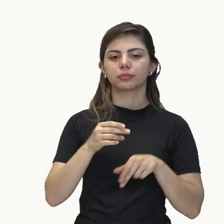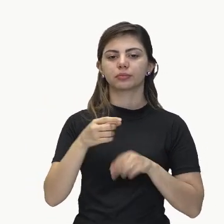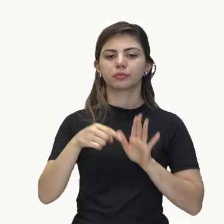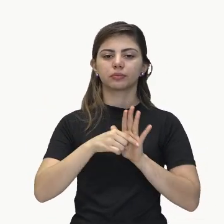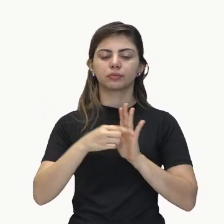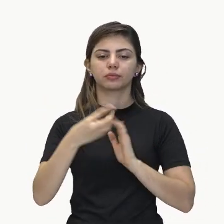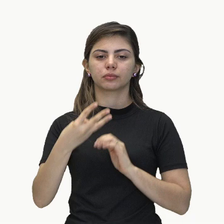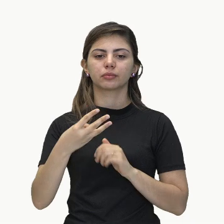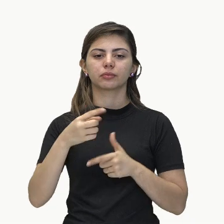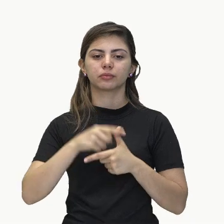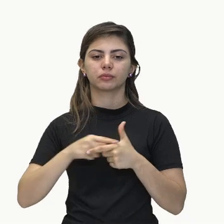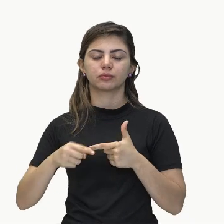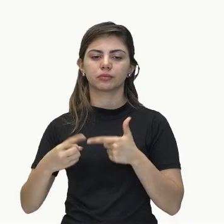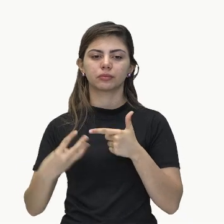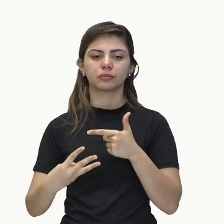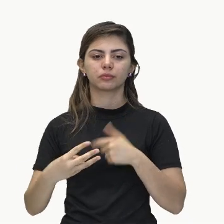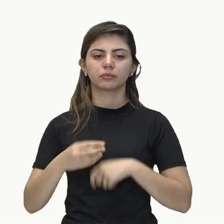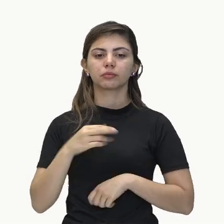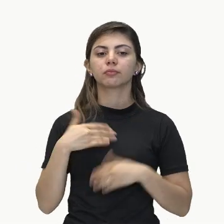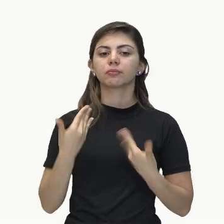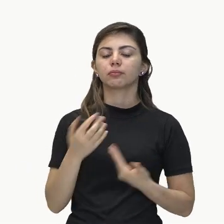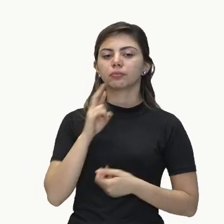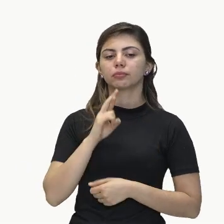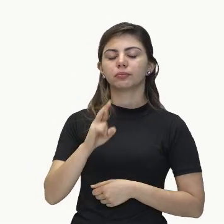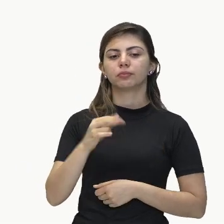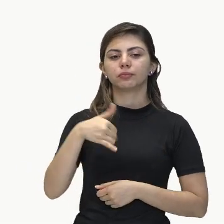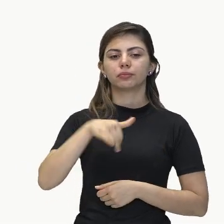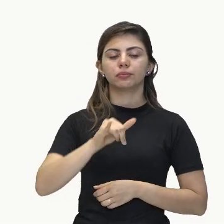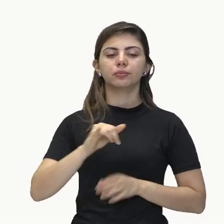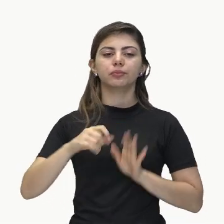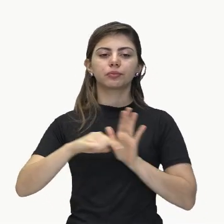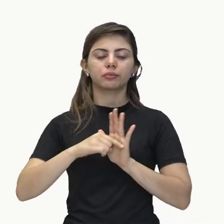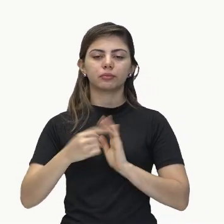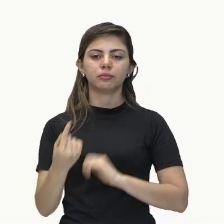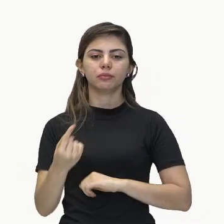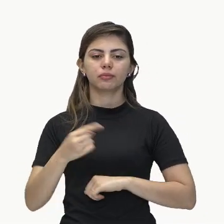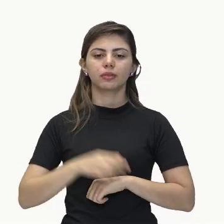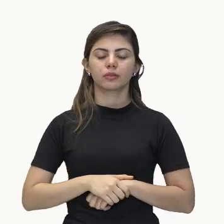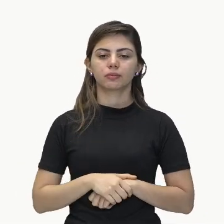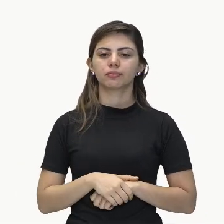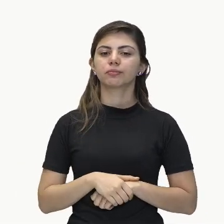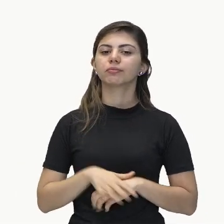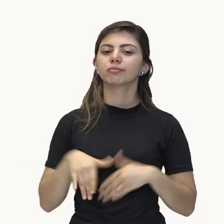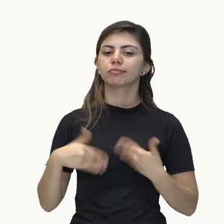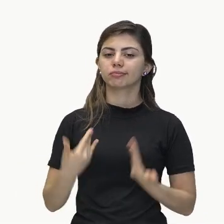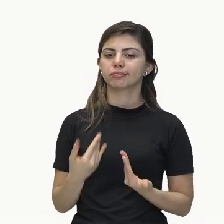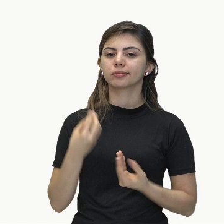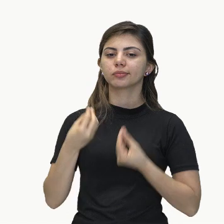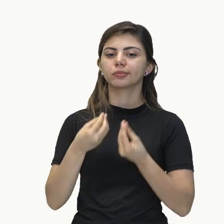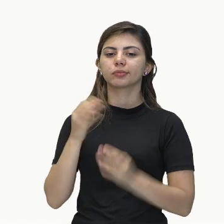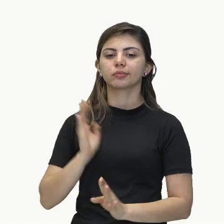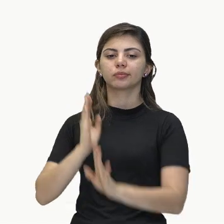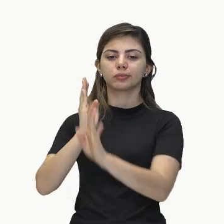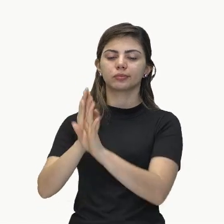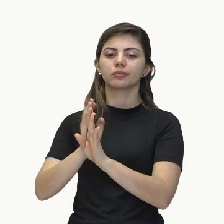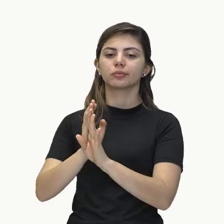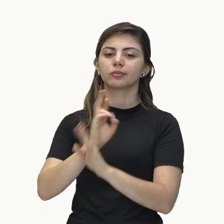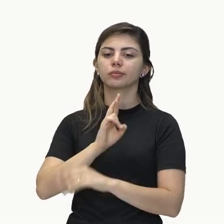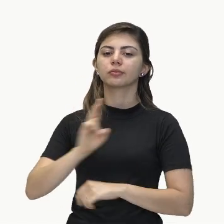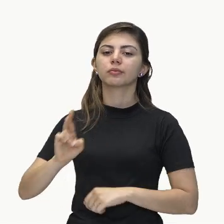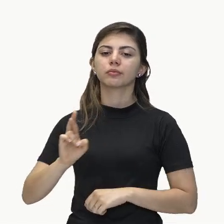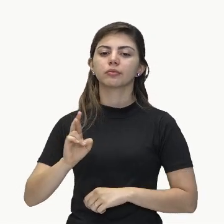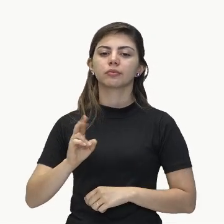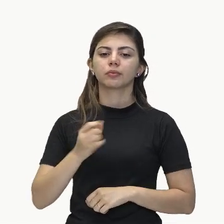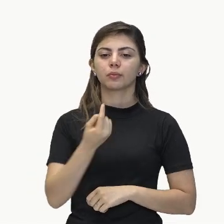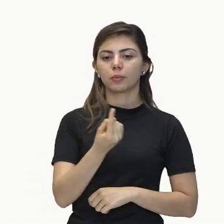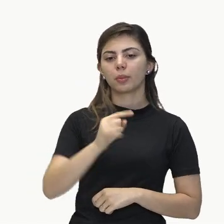por 3, y igual a menos 1. E então, minha solução vai ser 1 e